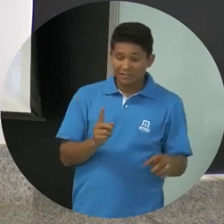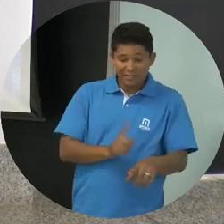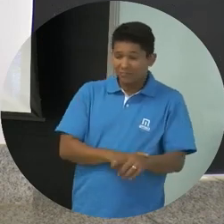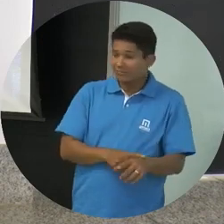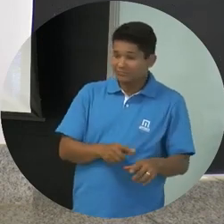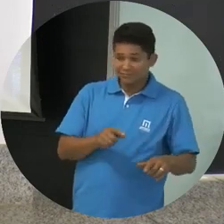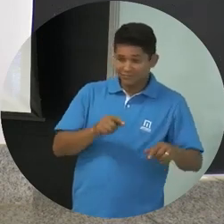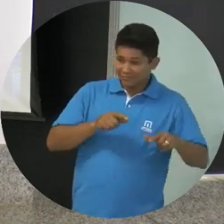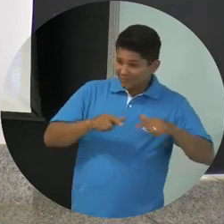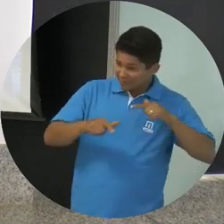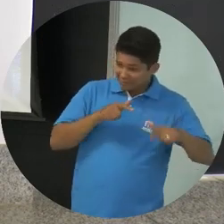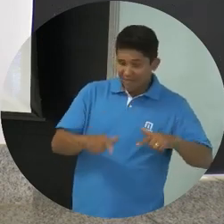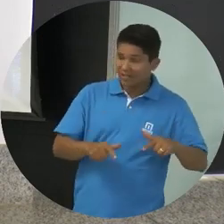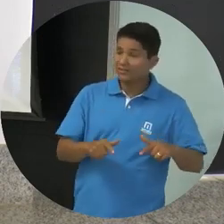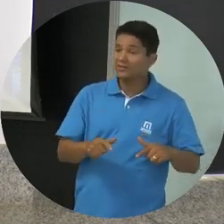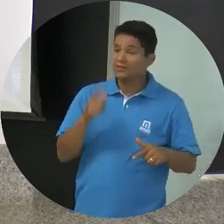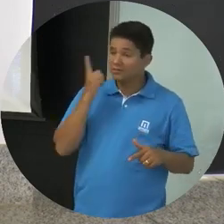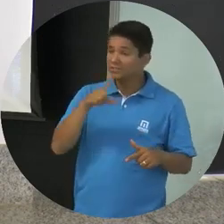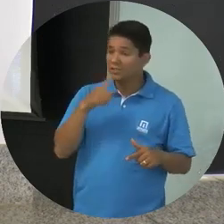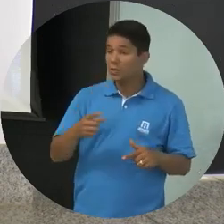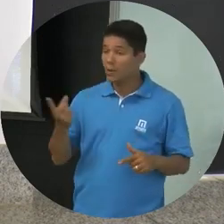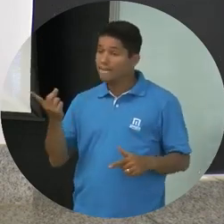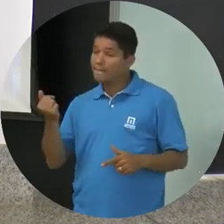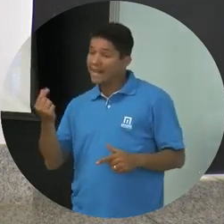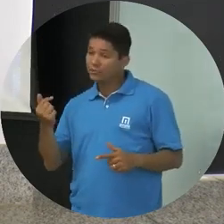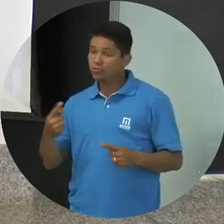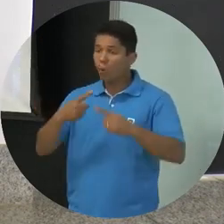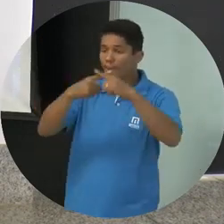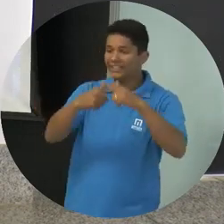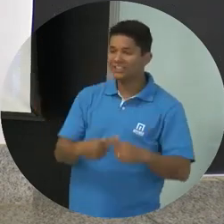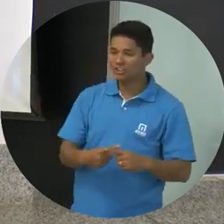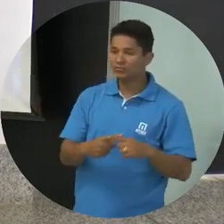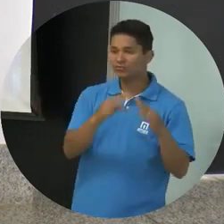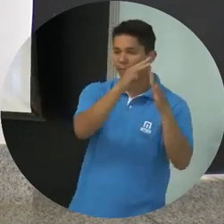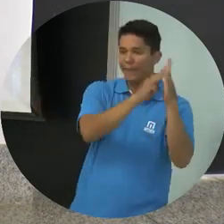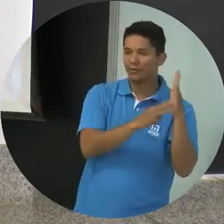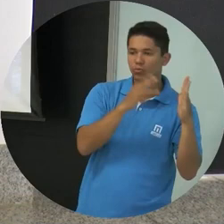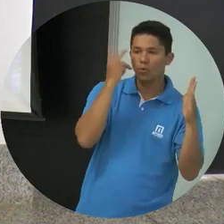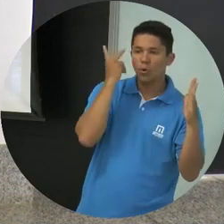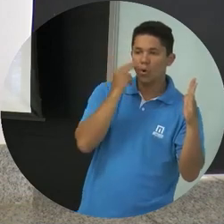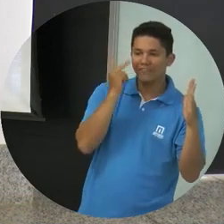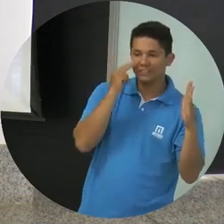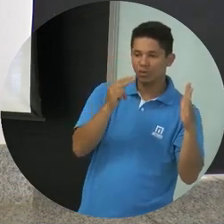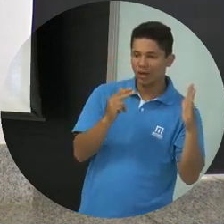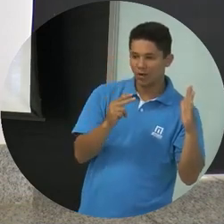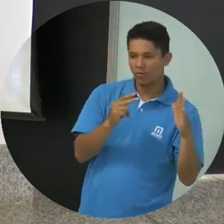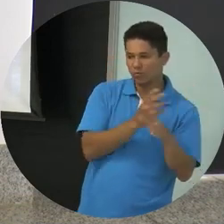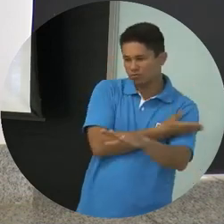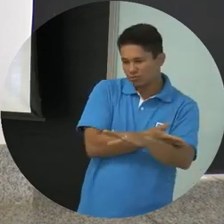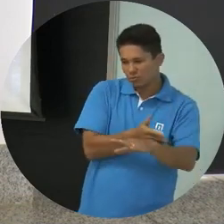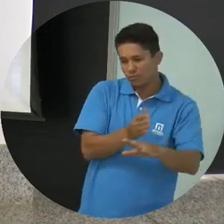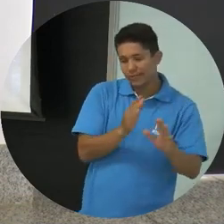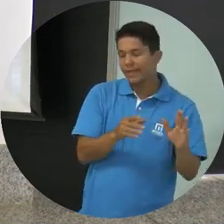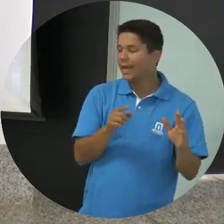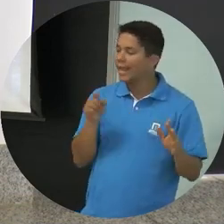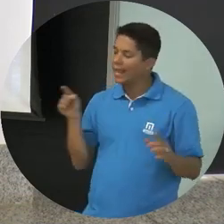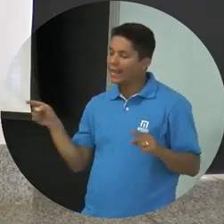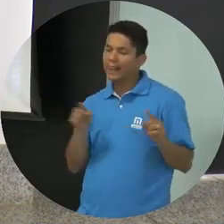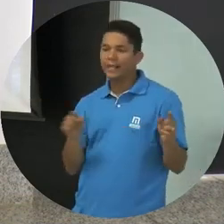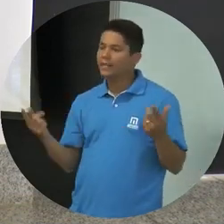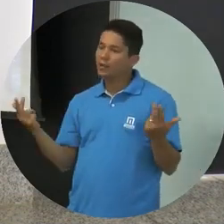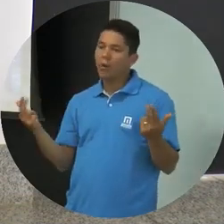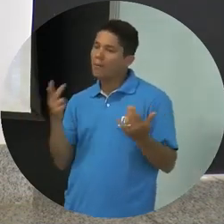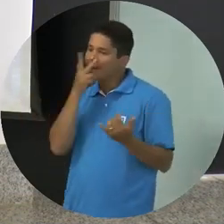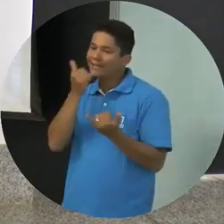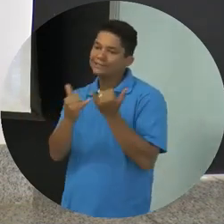resultado, ficou num preço competitivo com outro método, tanto que o cliente preferiu fazer. Eu acho que isso é a definição de viabilidade.